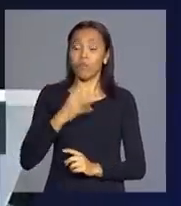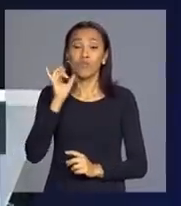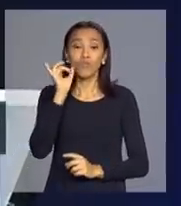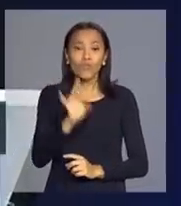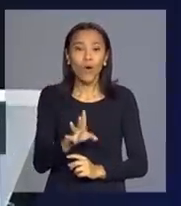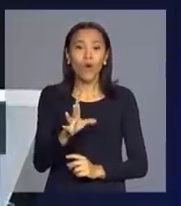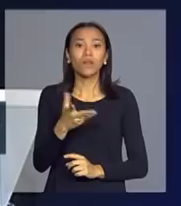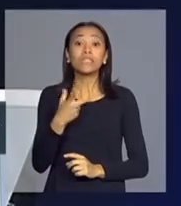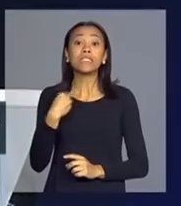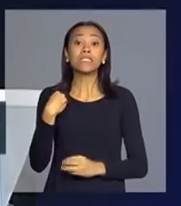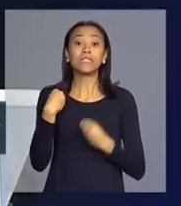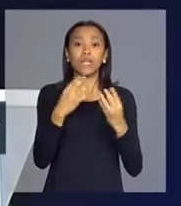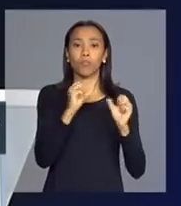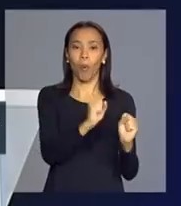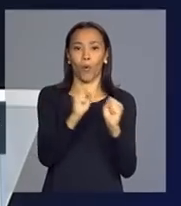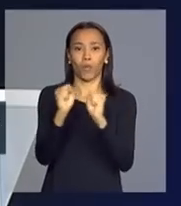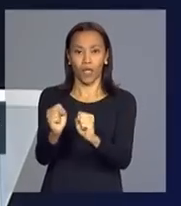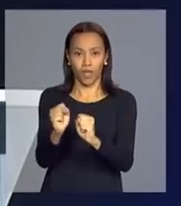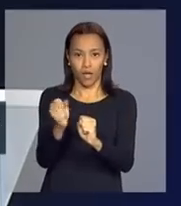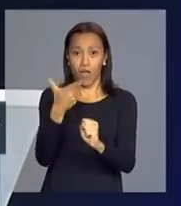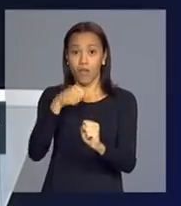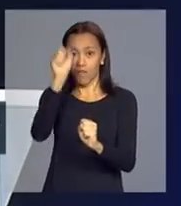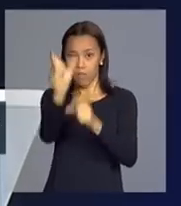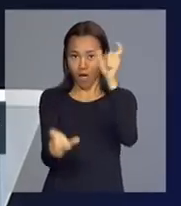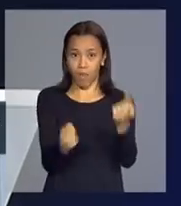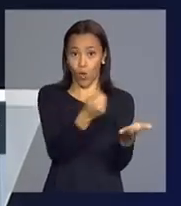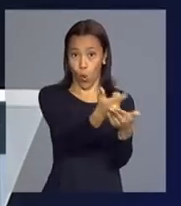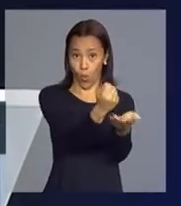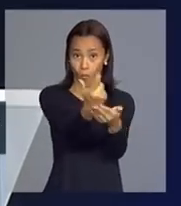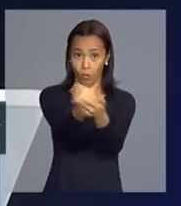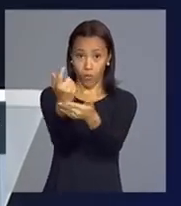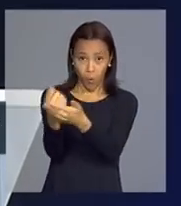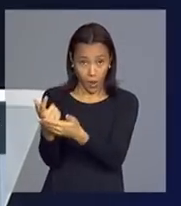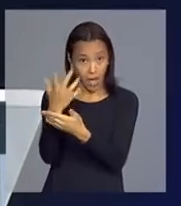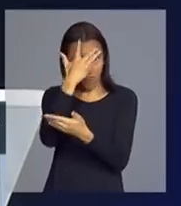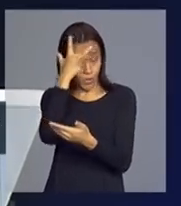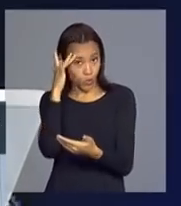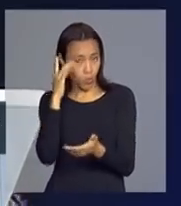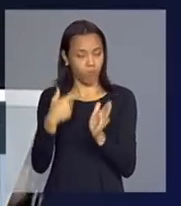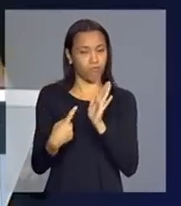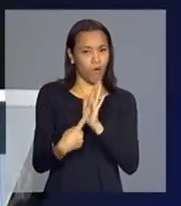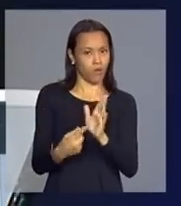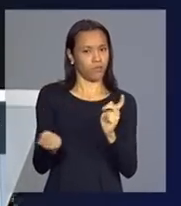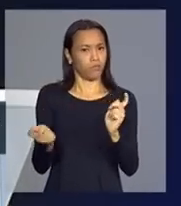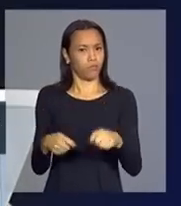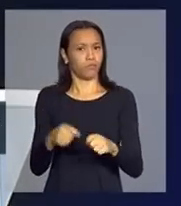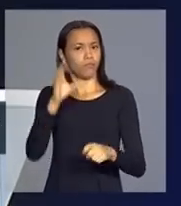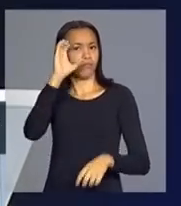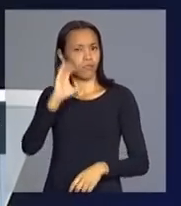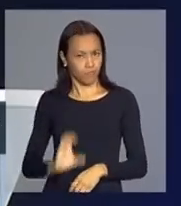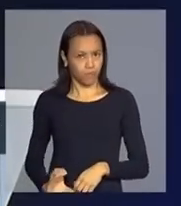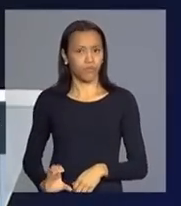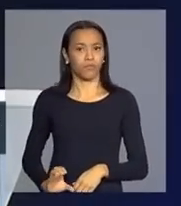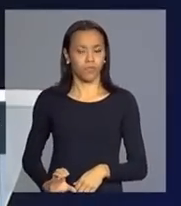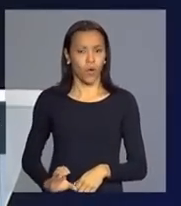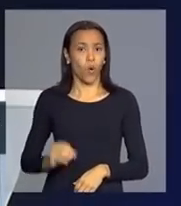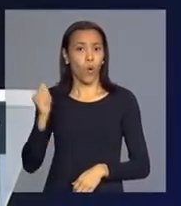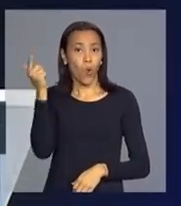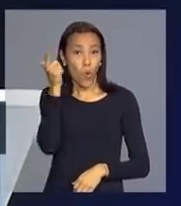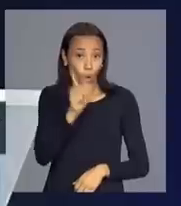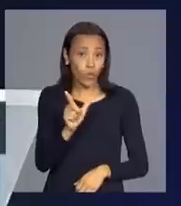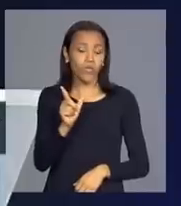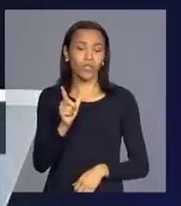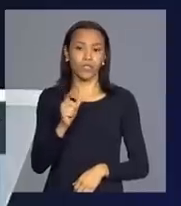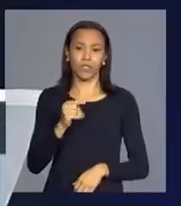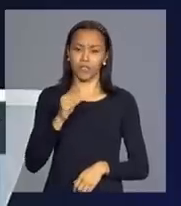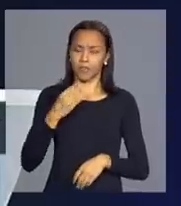de consumidor, a pessoa exibe plenamente a sua condição de cidadão, conquista a sua